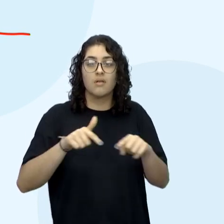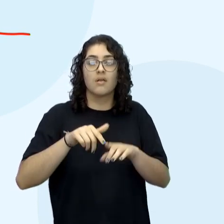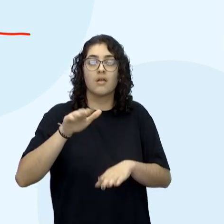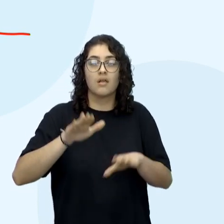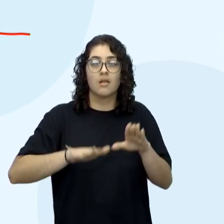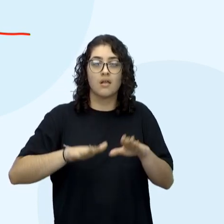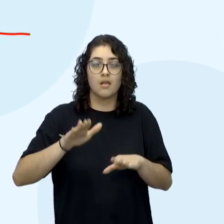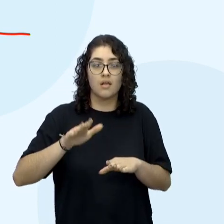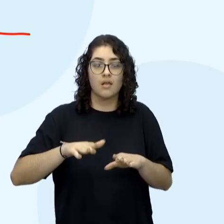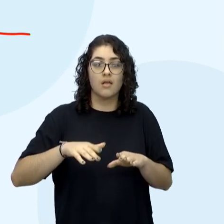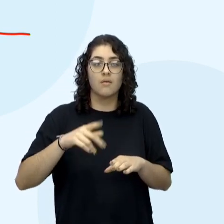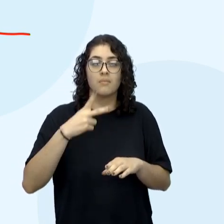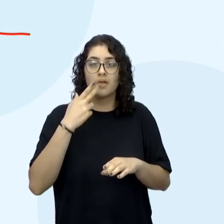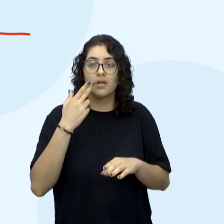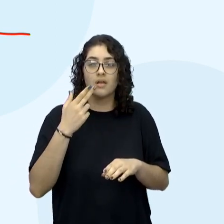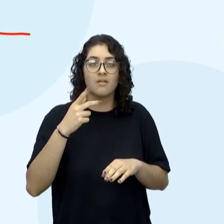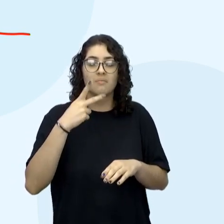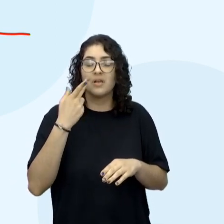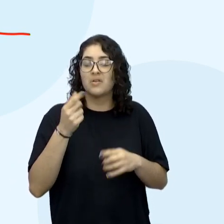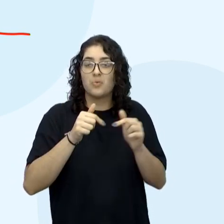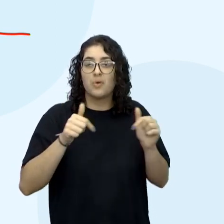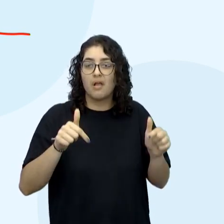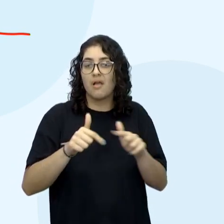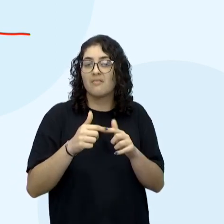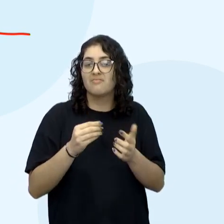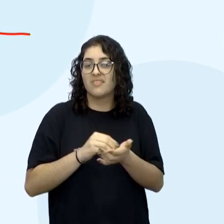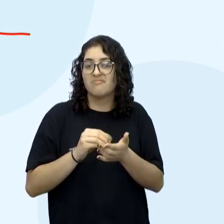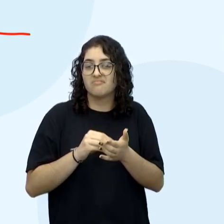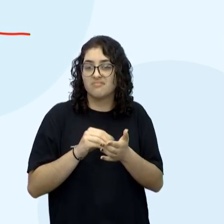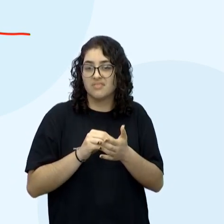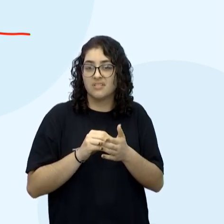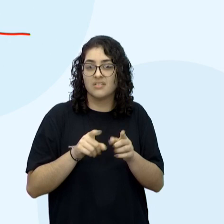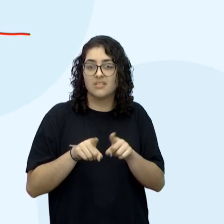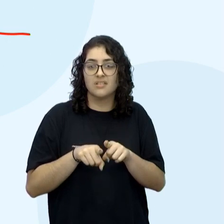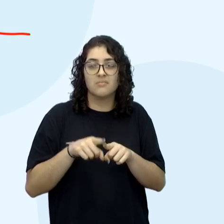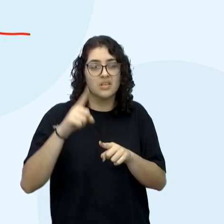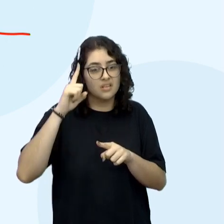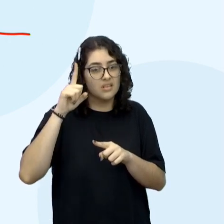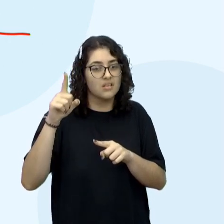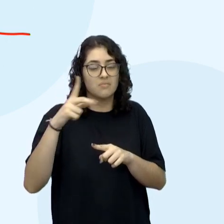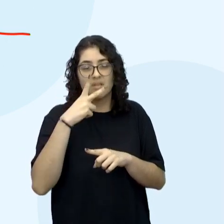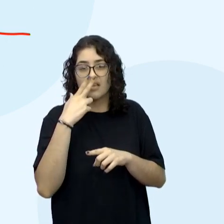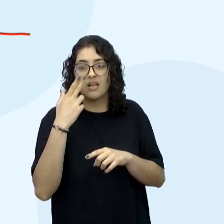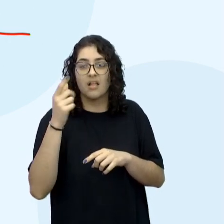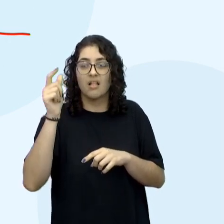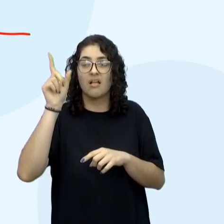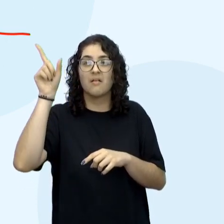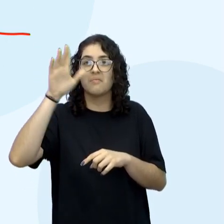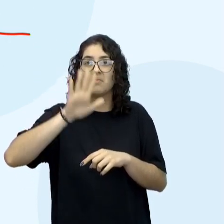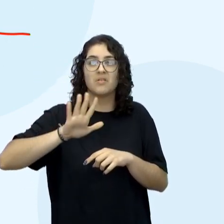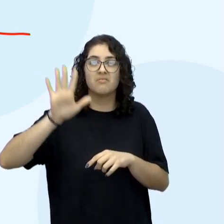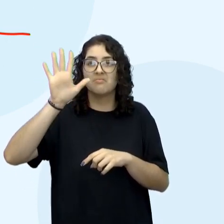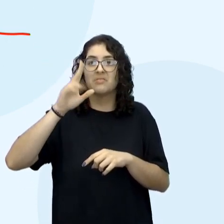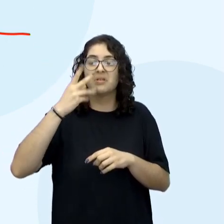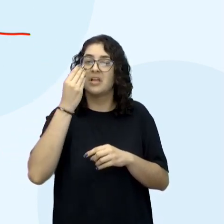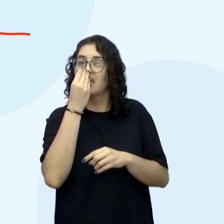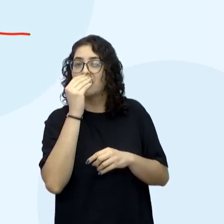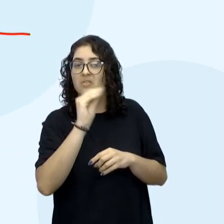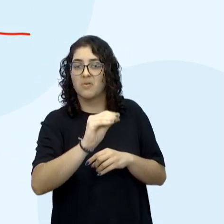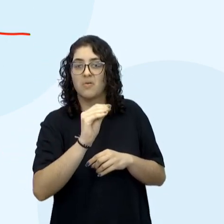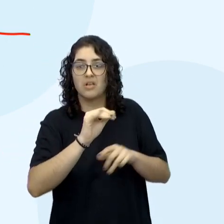em condições precárias, em salas inadequadas, utilizando datas desprezadas pelas distribuidoras estrangeiras e